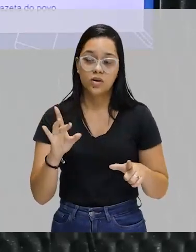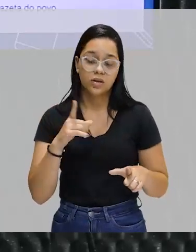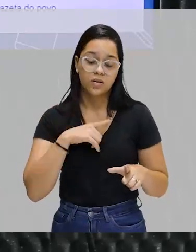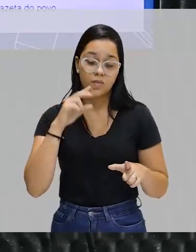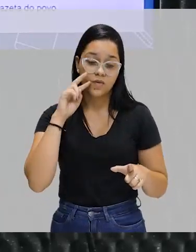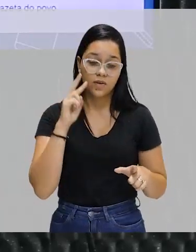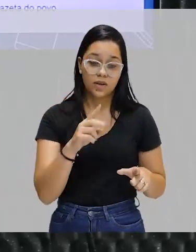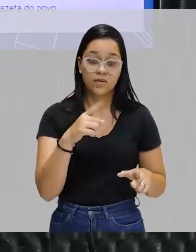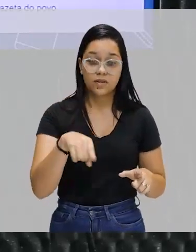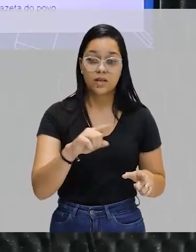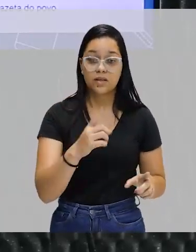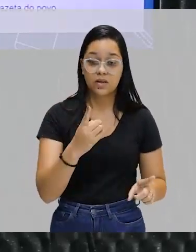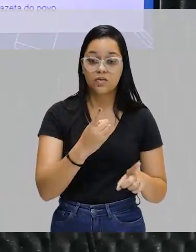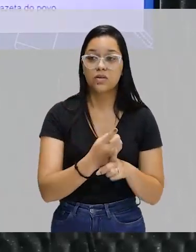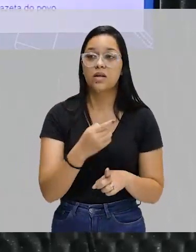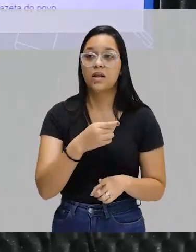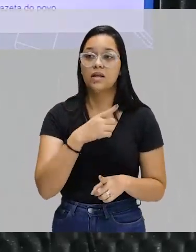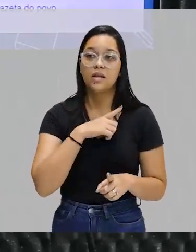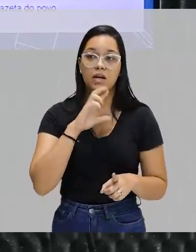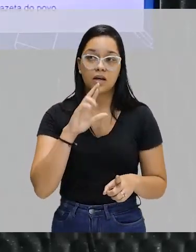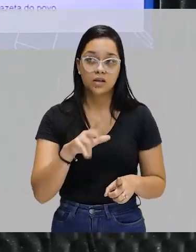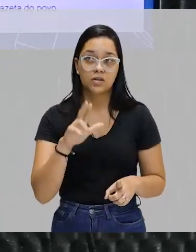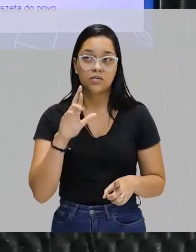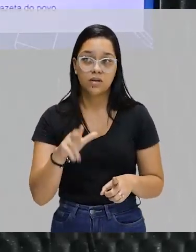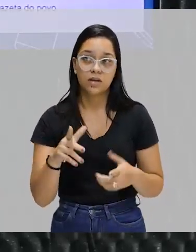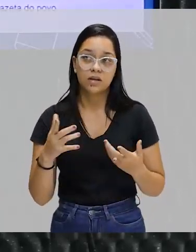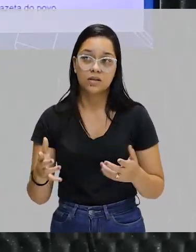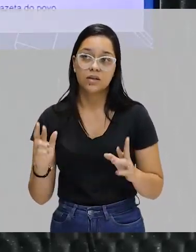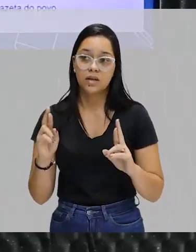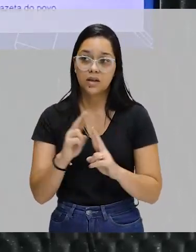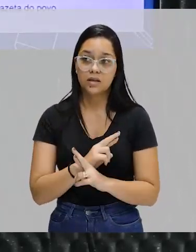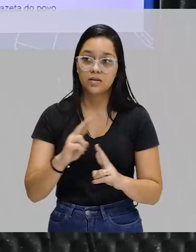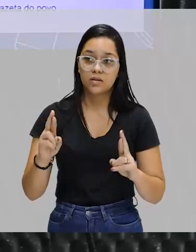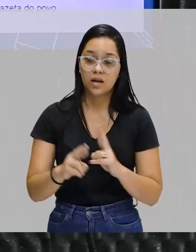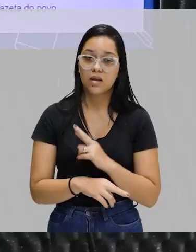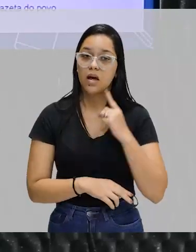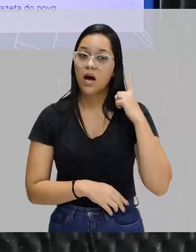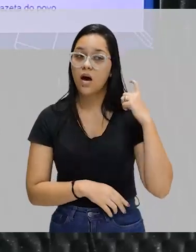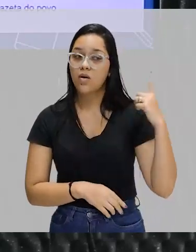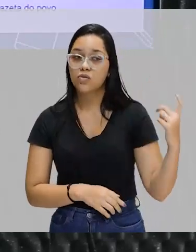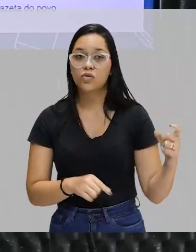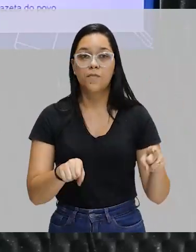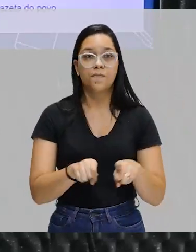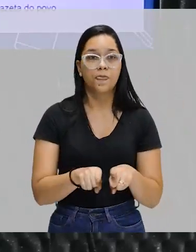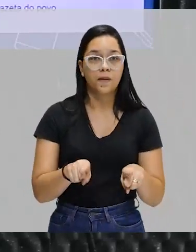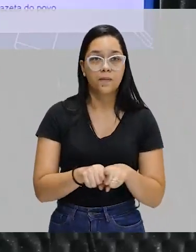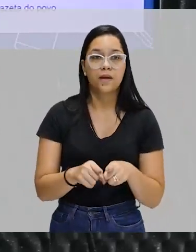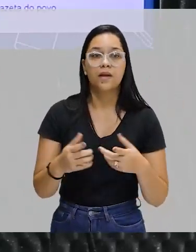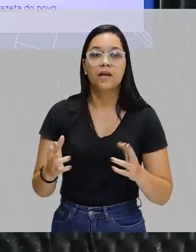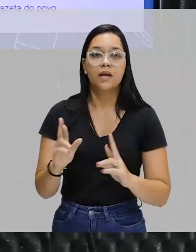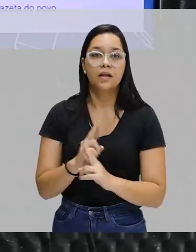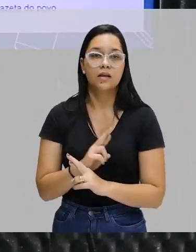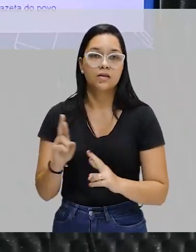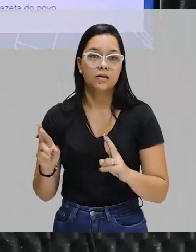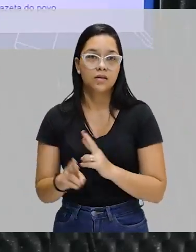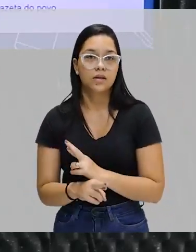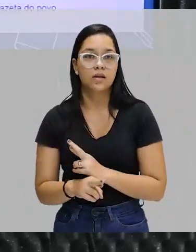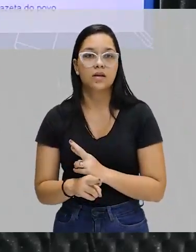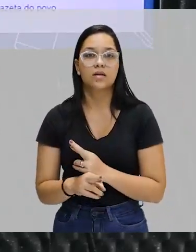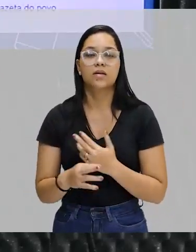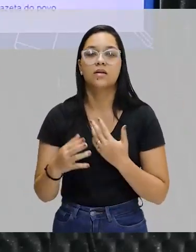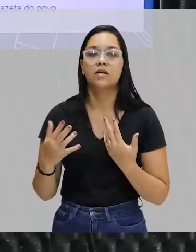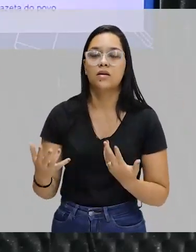dar uma olhadinha que vocês vão encontrar as diferenças quando estão relacionadas ao som e quando estão relacionadas a grafias,